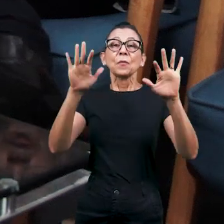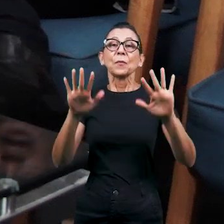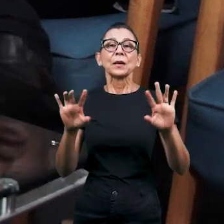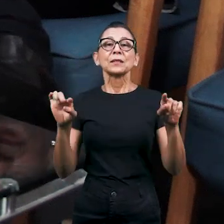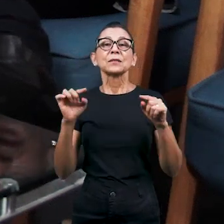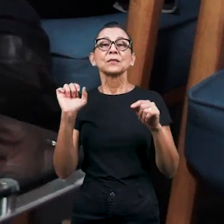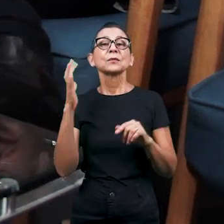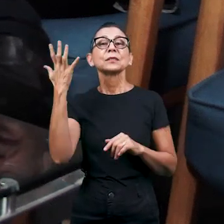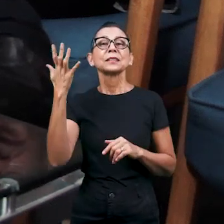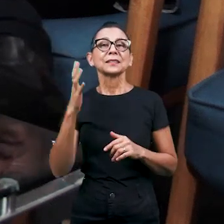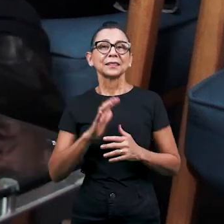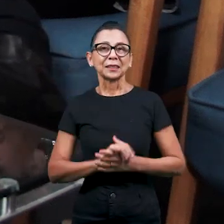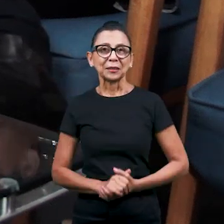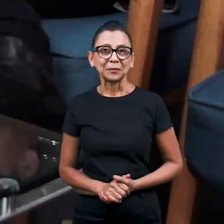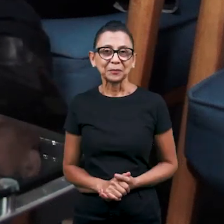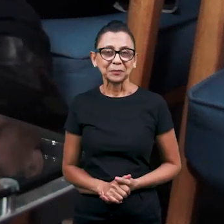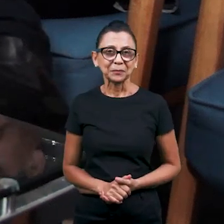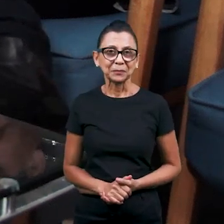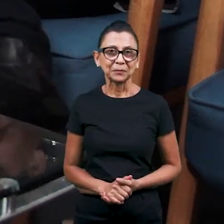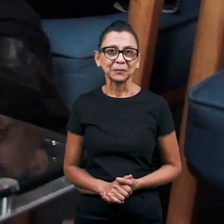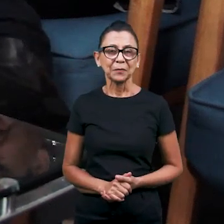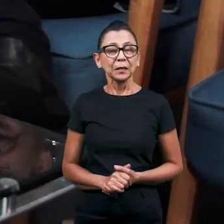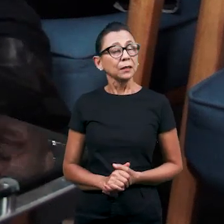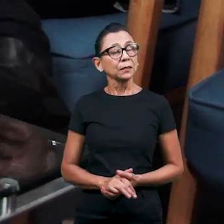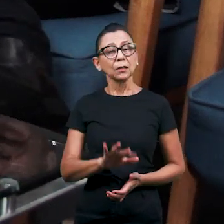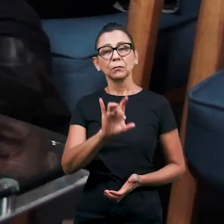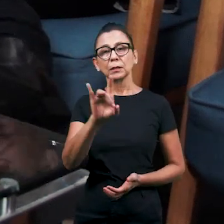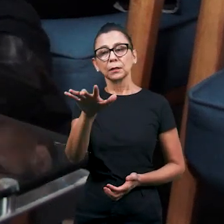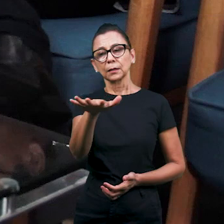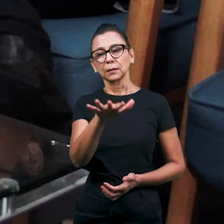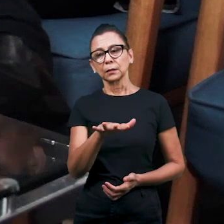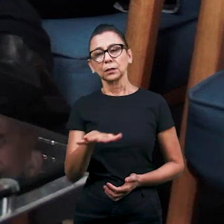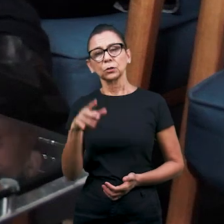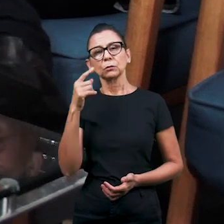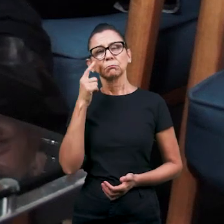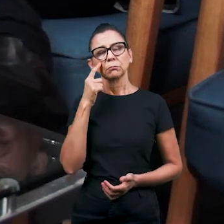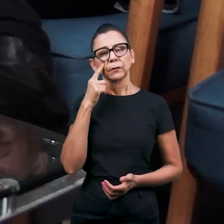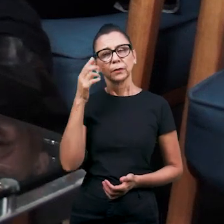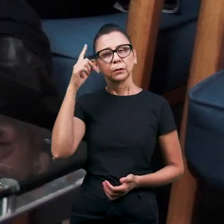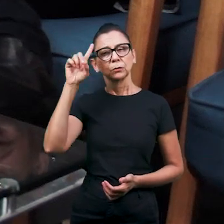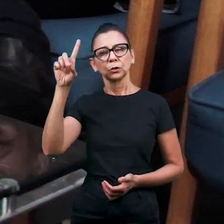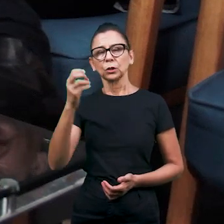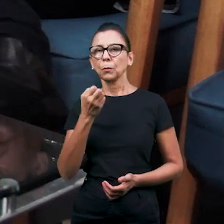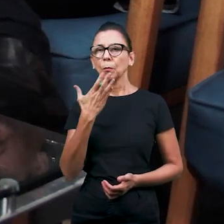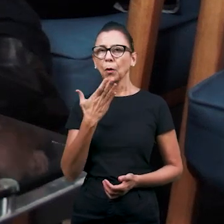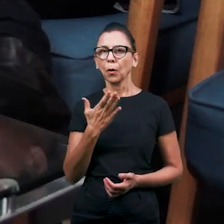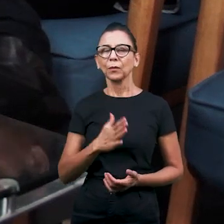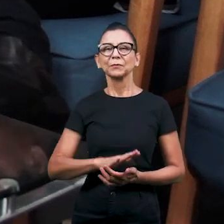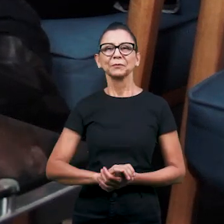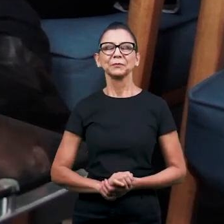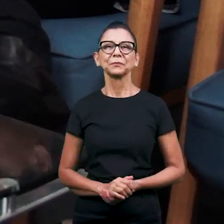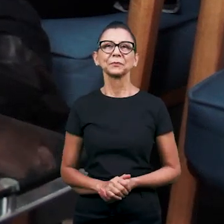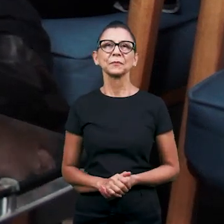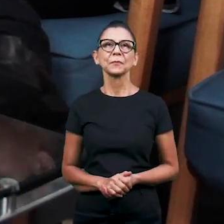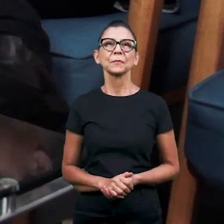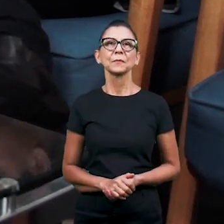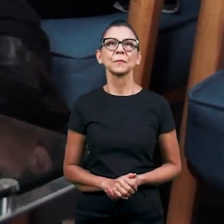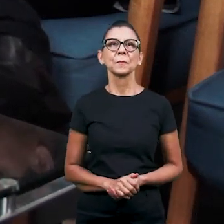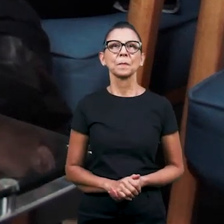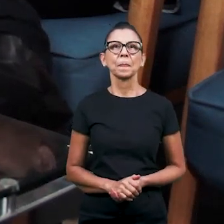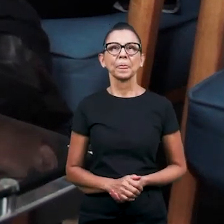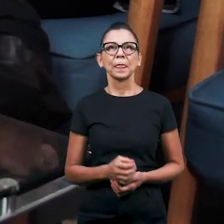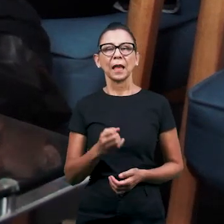nos grupos de WhatsApp. Certamente você viu essa matéria. E o pastor Marcelo falou uma expressão nessa matéria muito interessante sobre